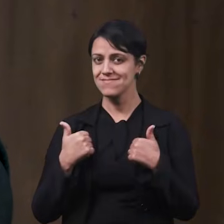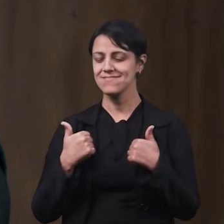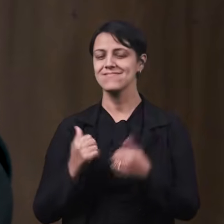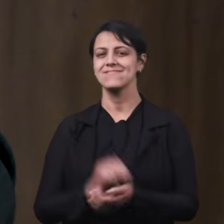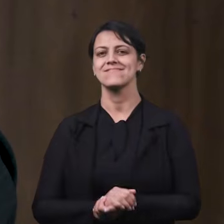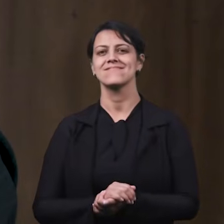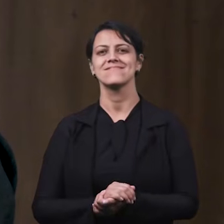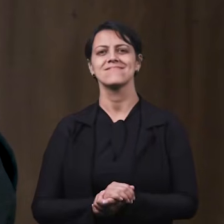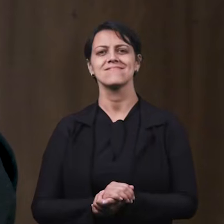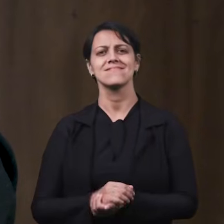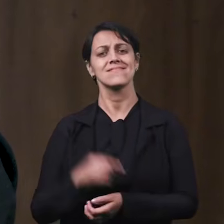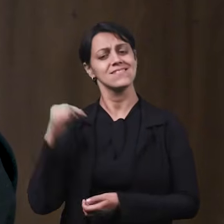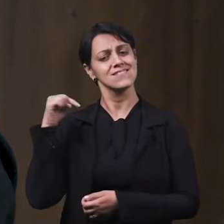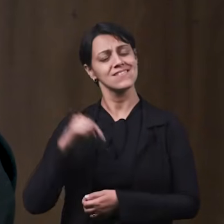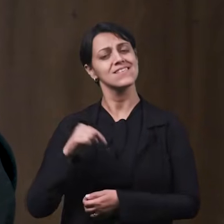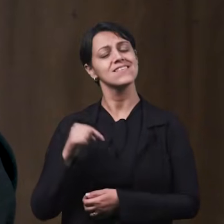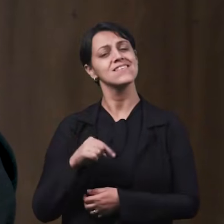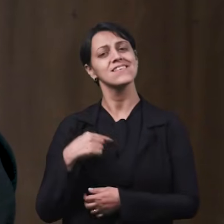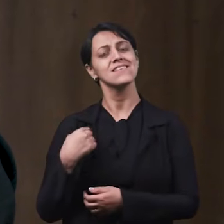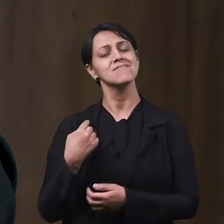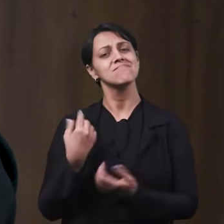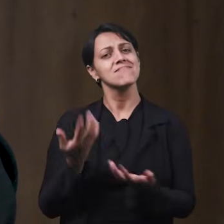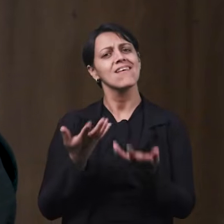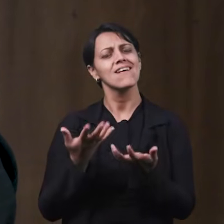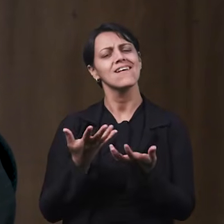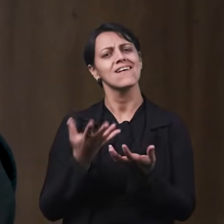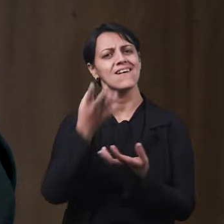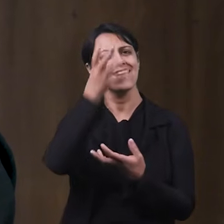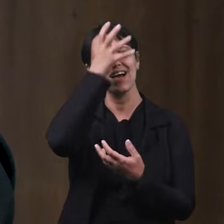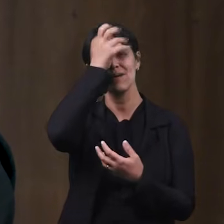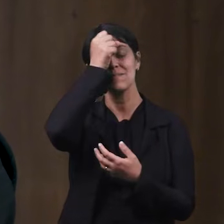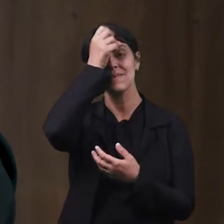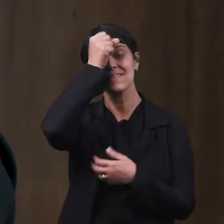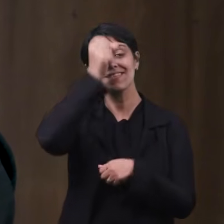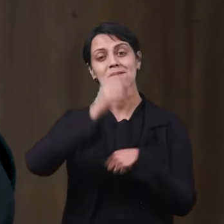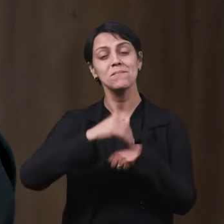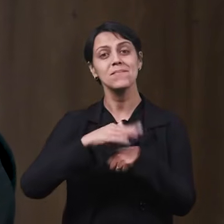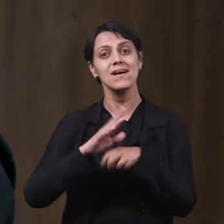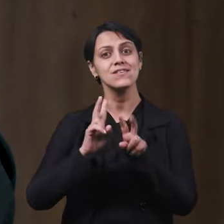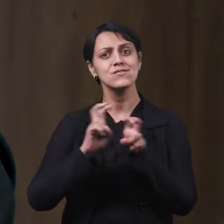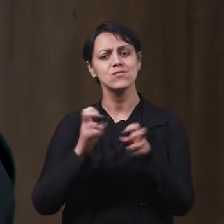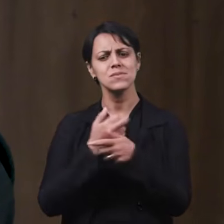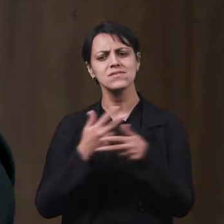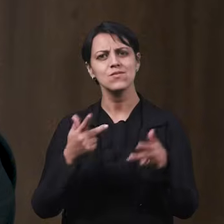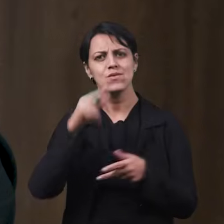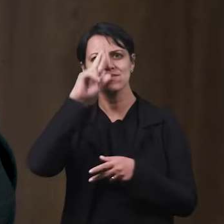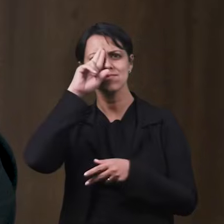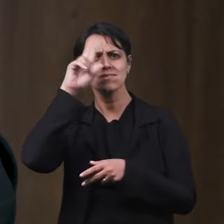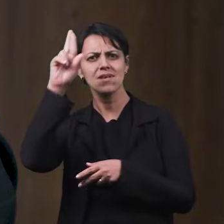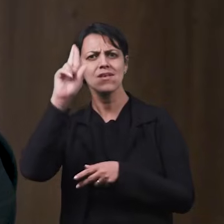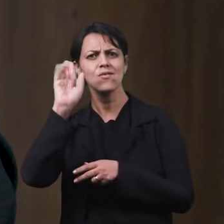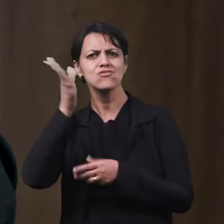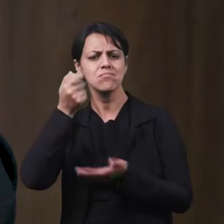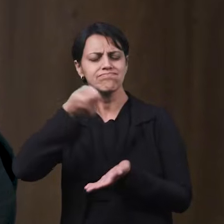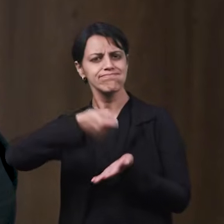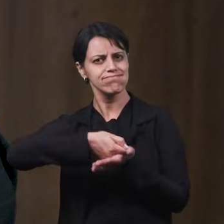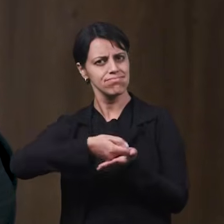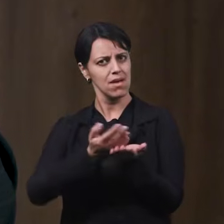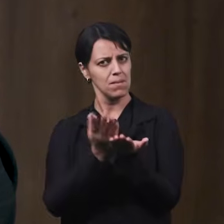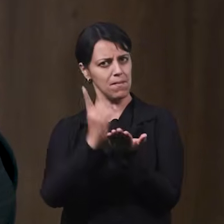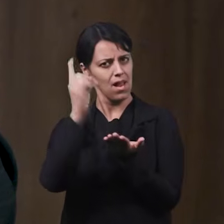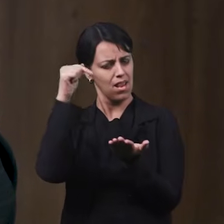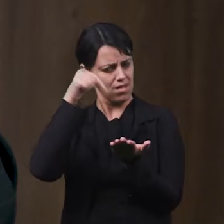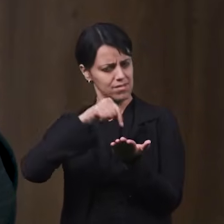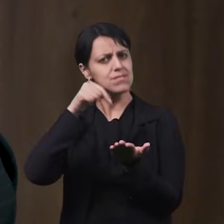nos dedicando a aprender um pouco mais daquilo que Deus deixou estabelecido na sua palavra,